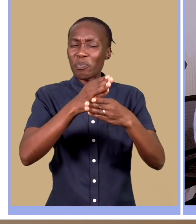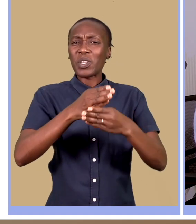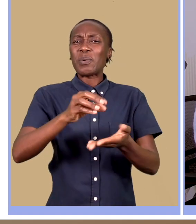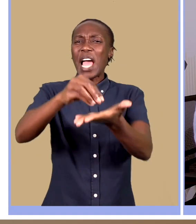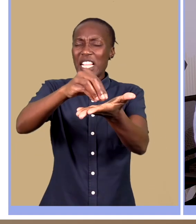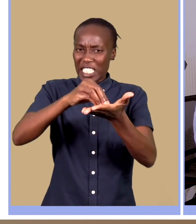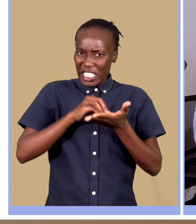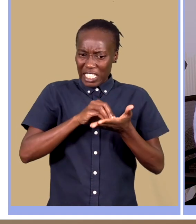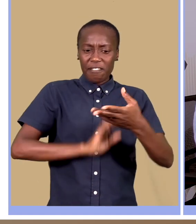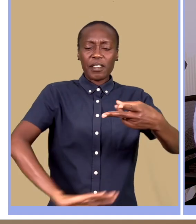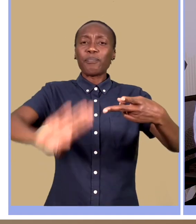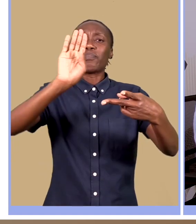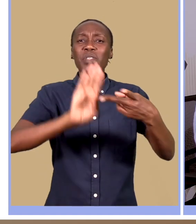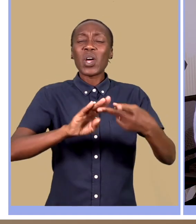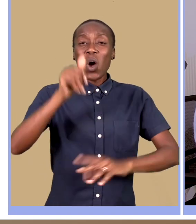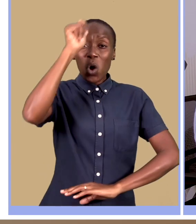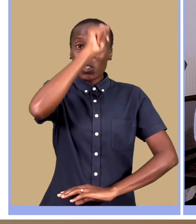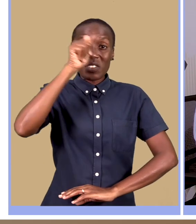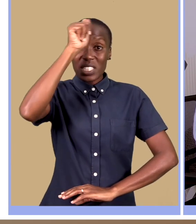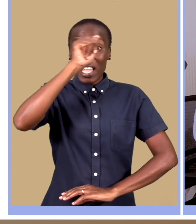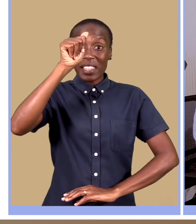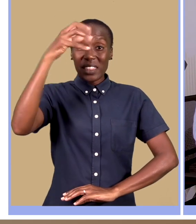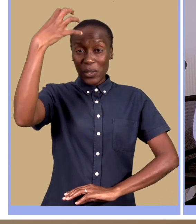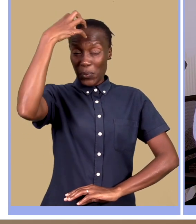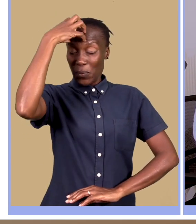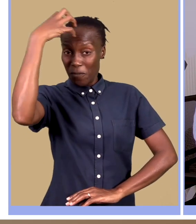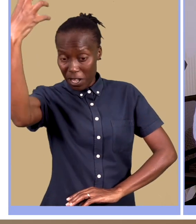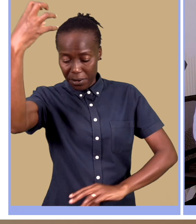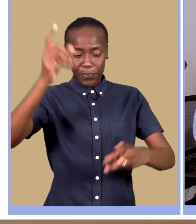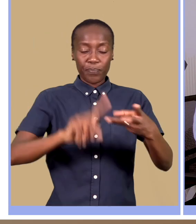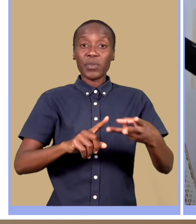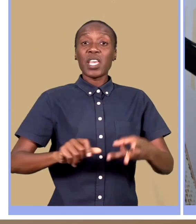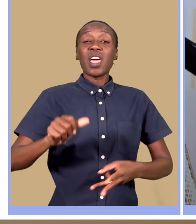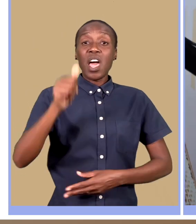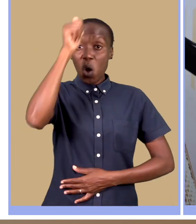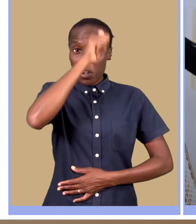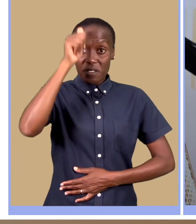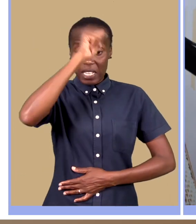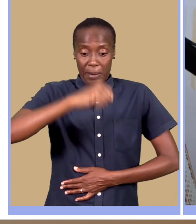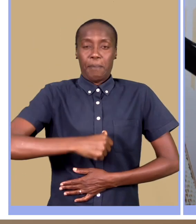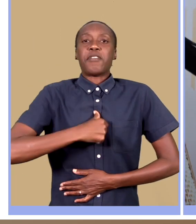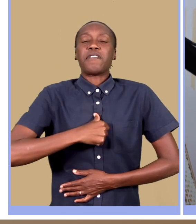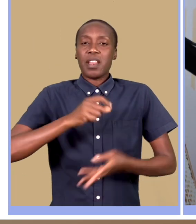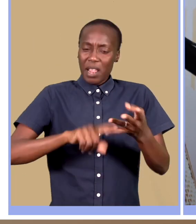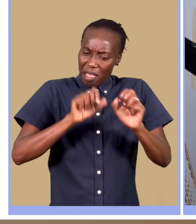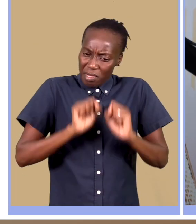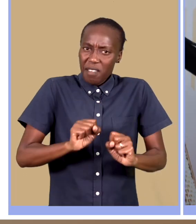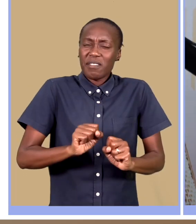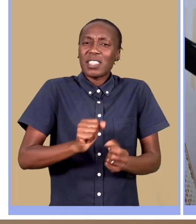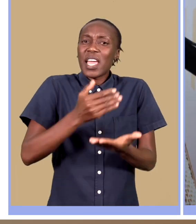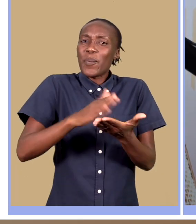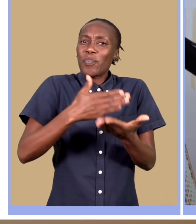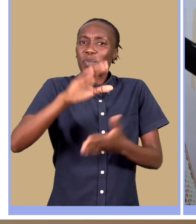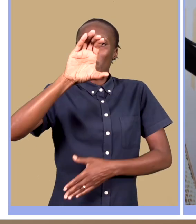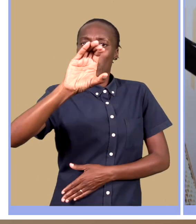as universidades, principalmente as públicas, mas também as privadas, deveriam ter cotas para